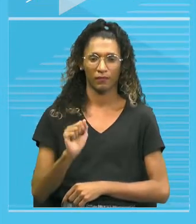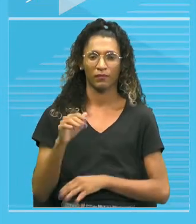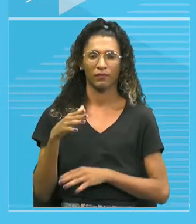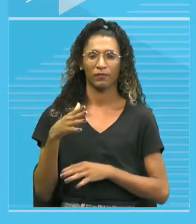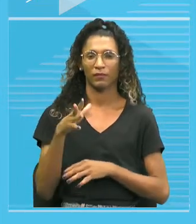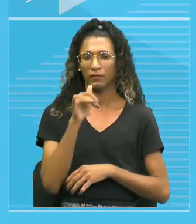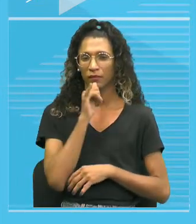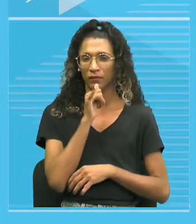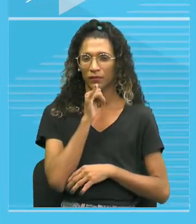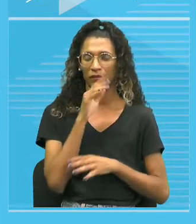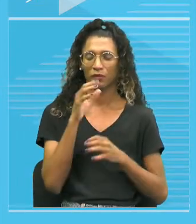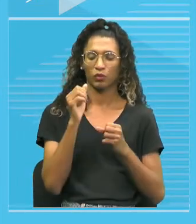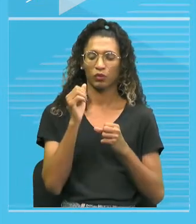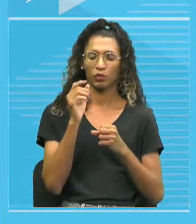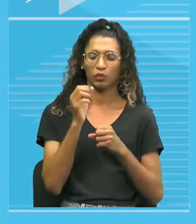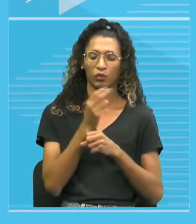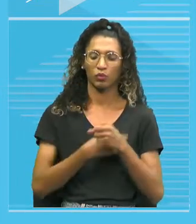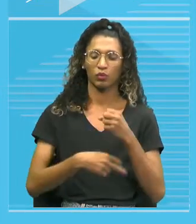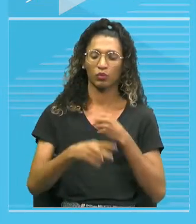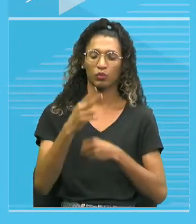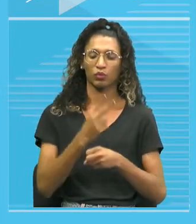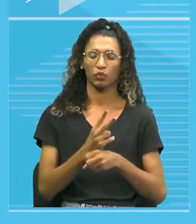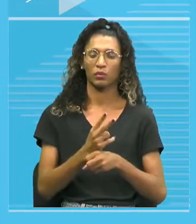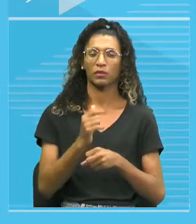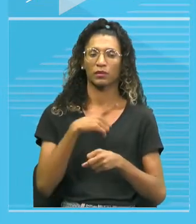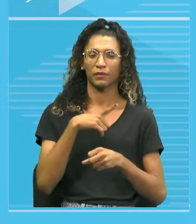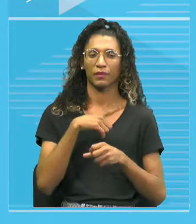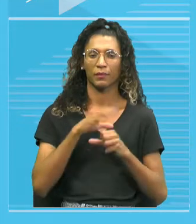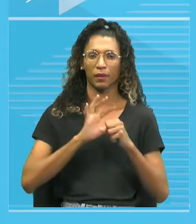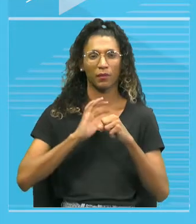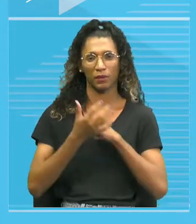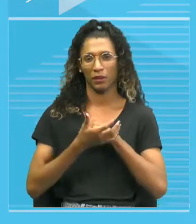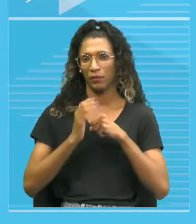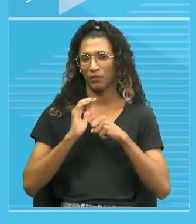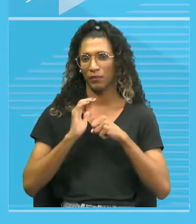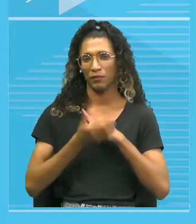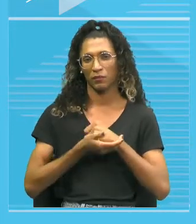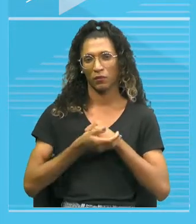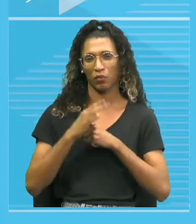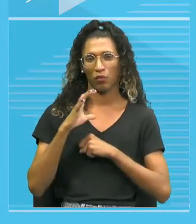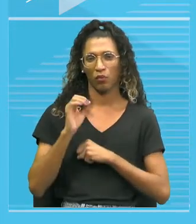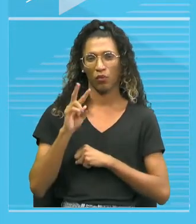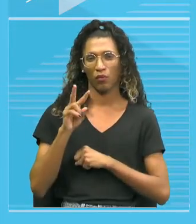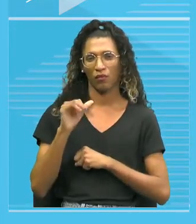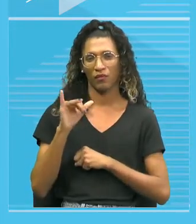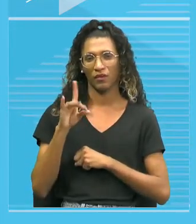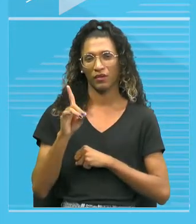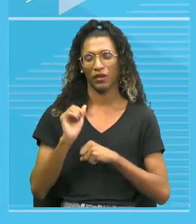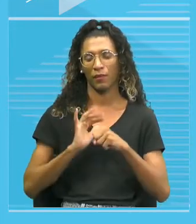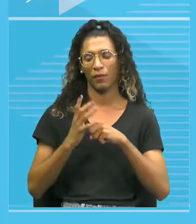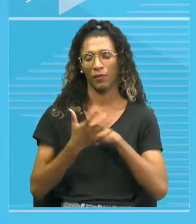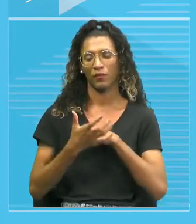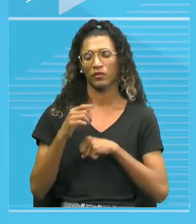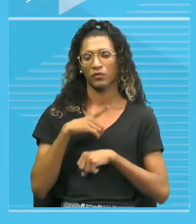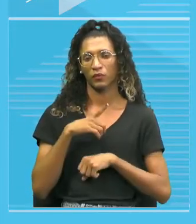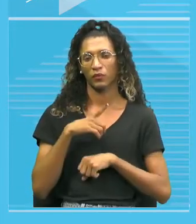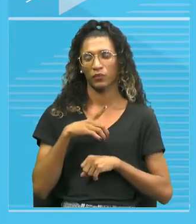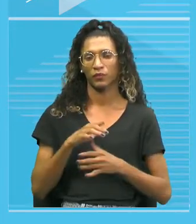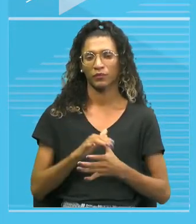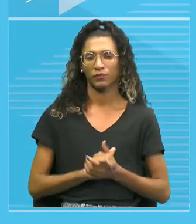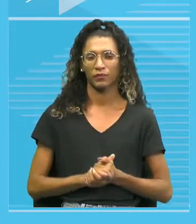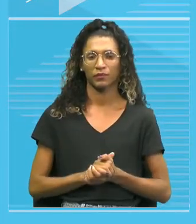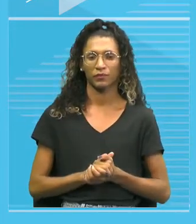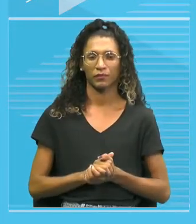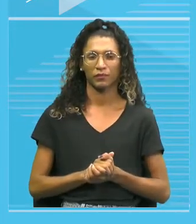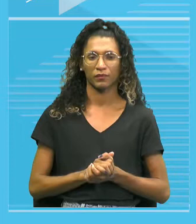últimos 2 anos, a pandemia da Covid-19. Quer dizer, olha o